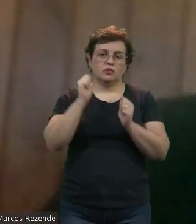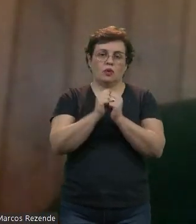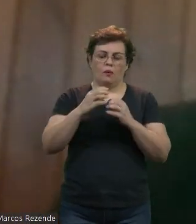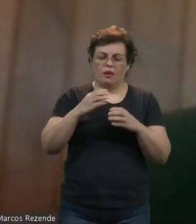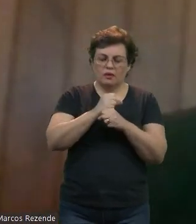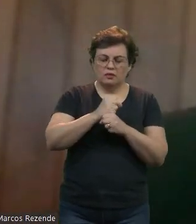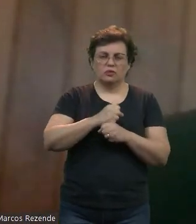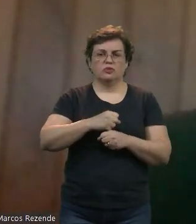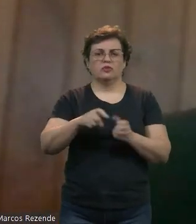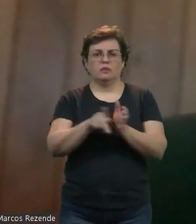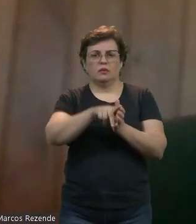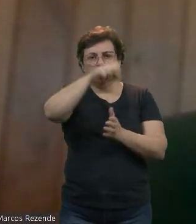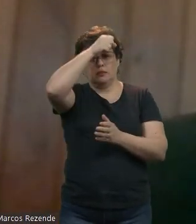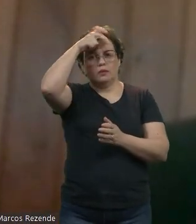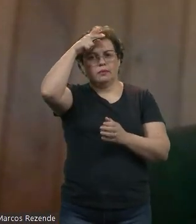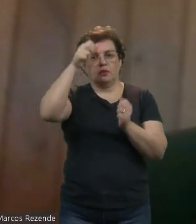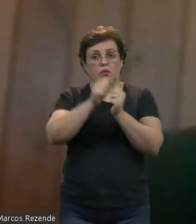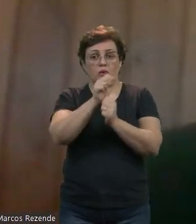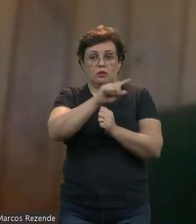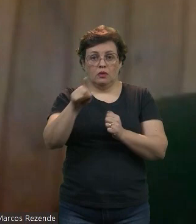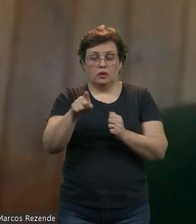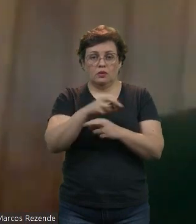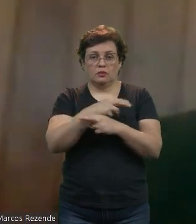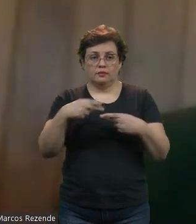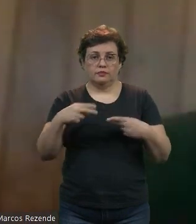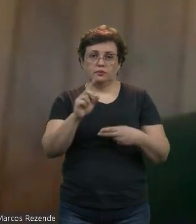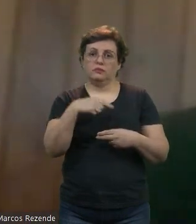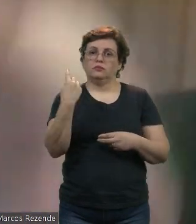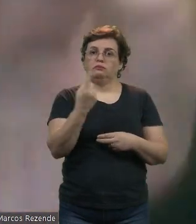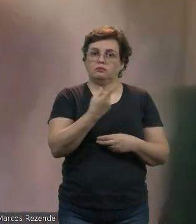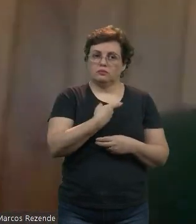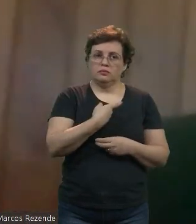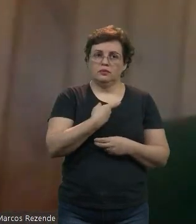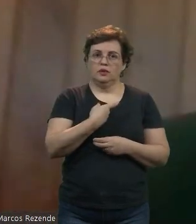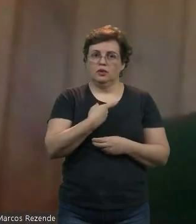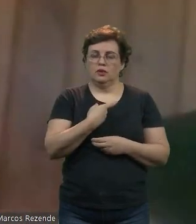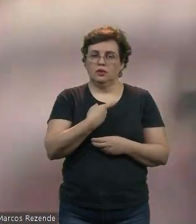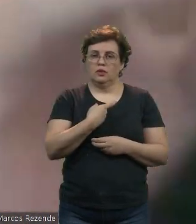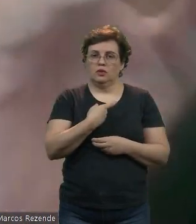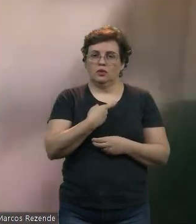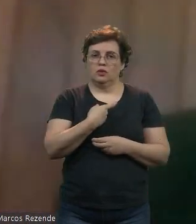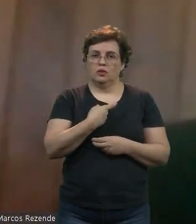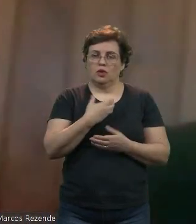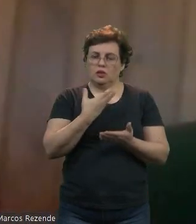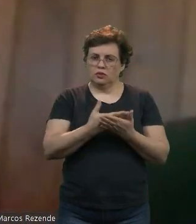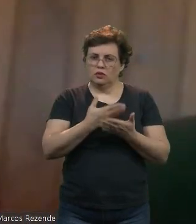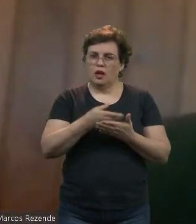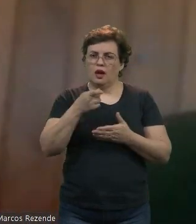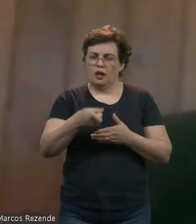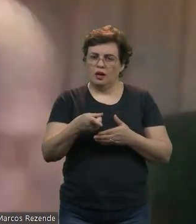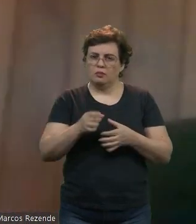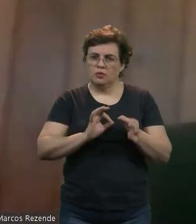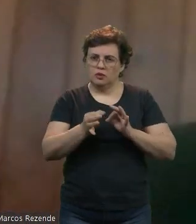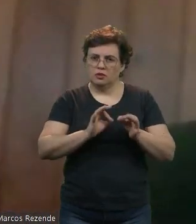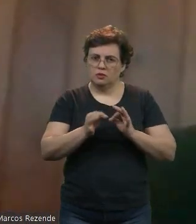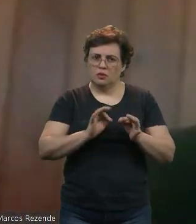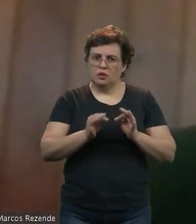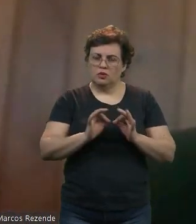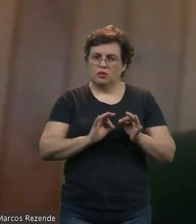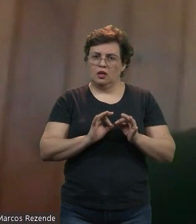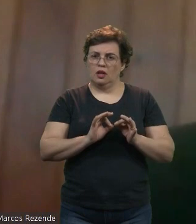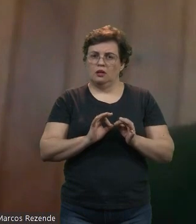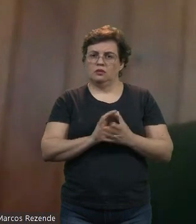prefeitura, com esses estabelecimentos, e nós apreciarmos essa matéria realmente em